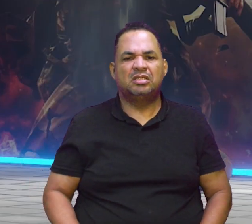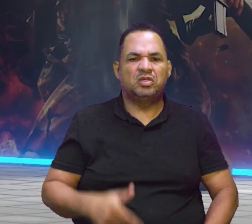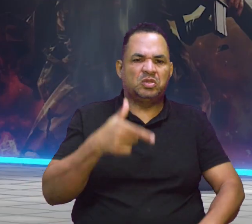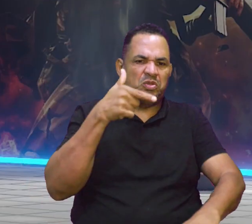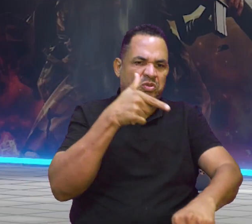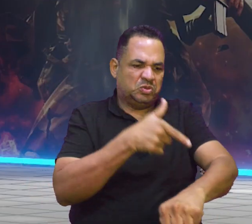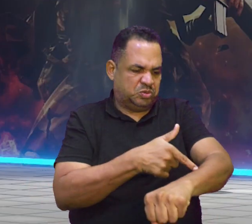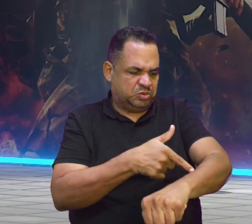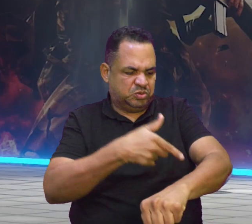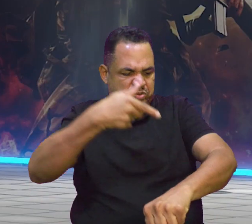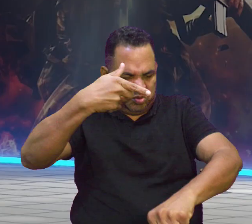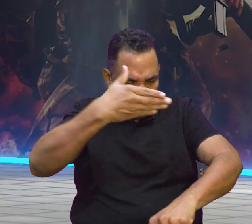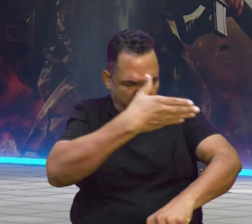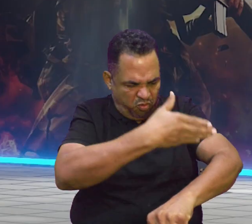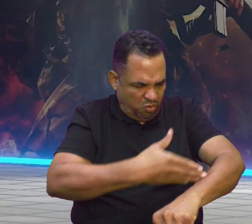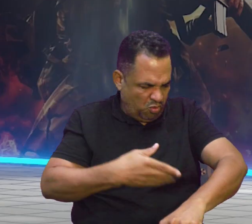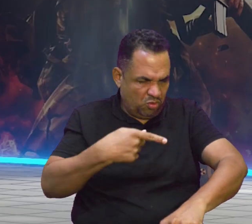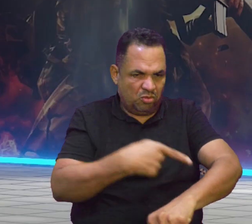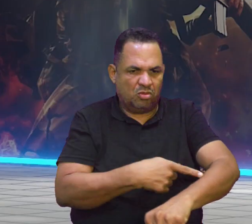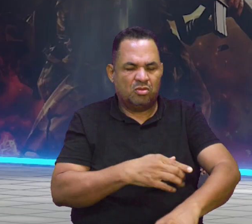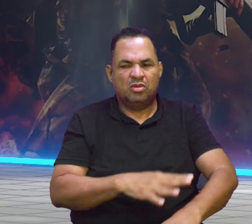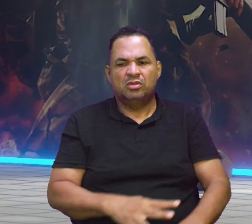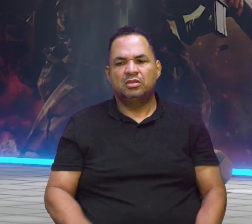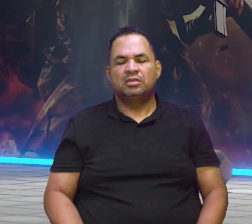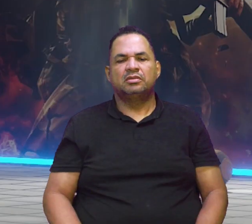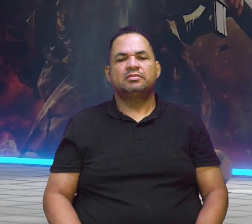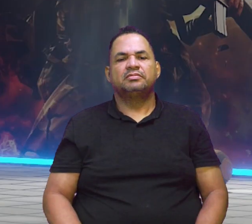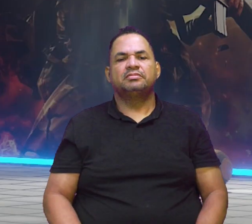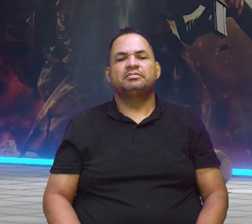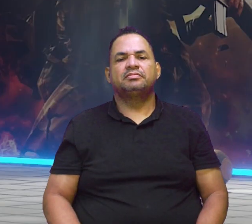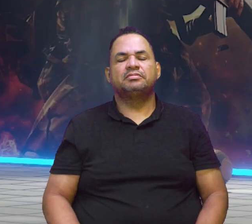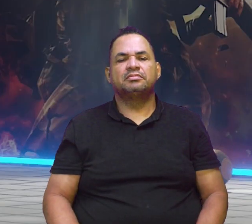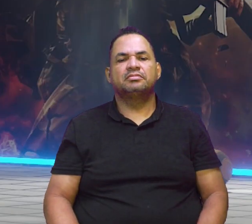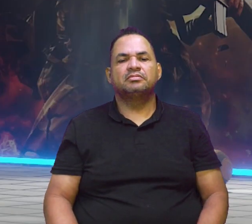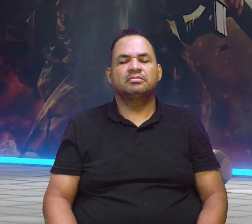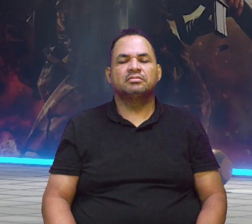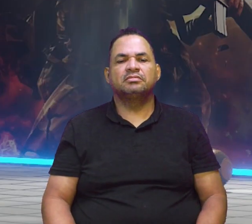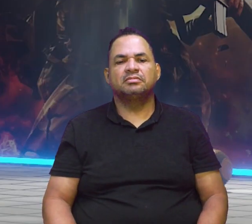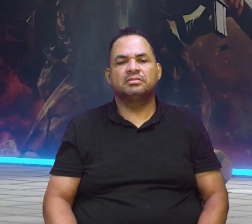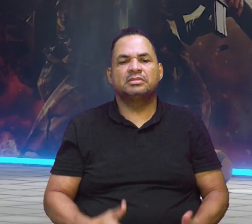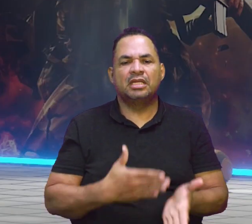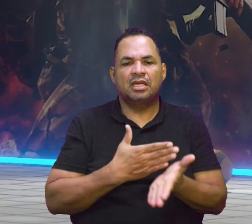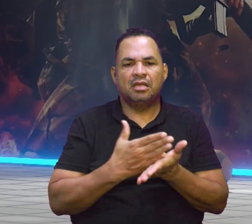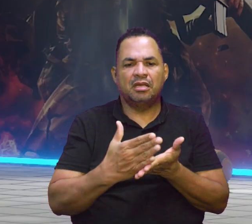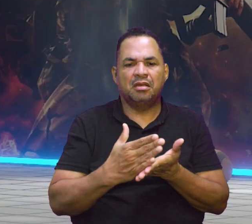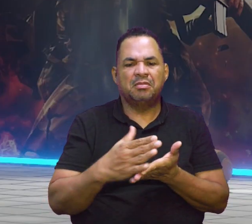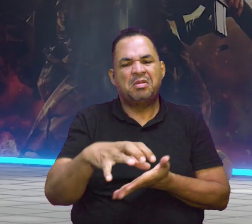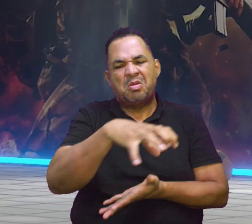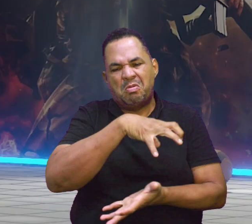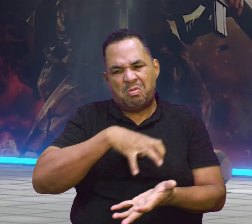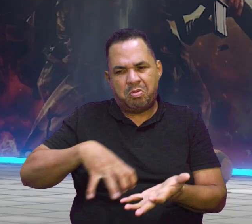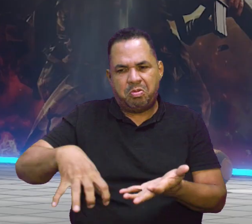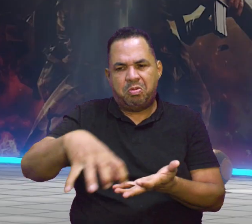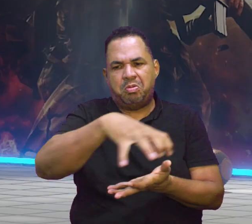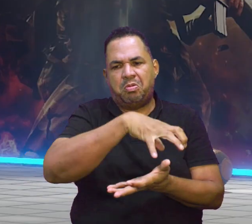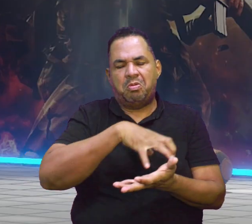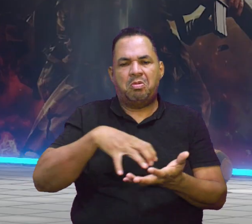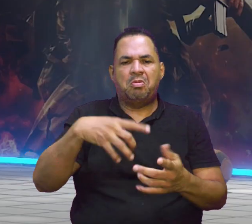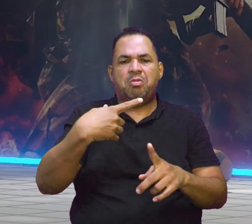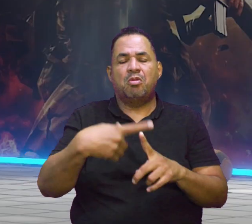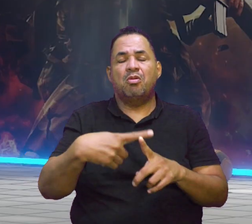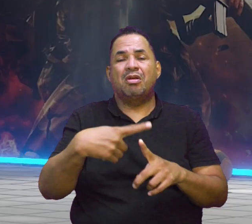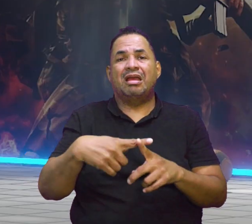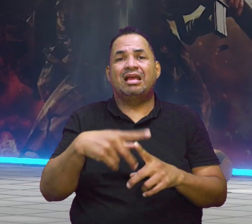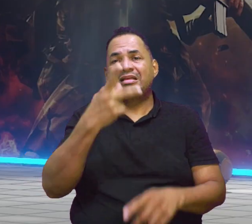desses cortes para a pessoa ser imunizada. Então vai começar um quebra-quebra, porque as pessoas tinham muito medo dessa vacina, elas